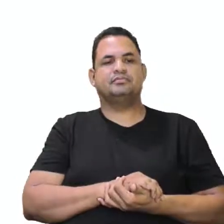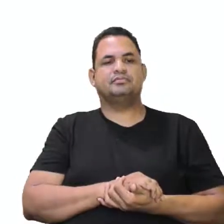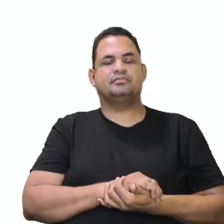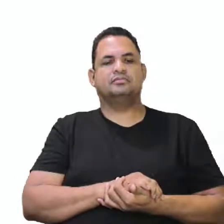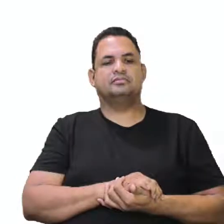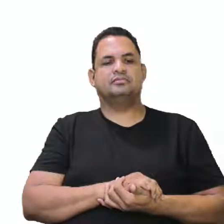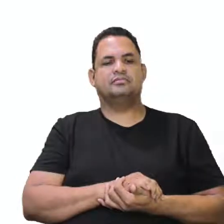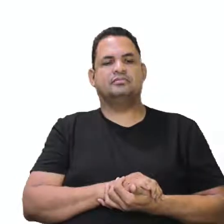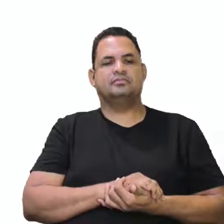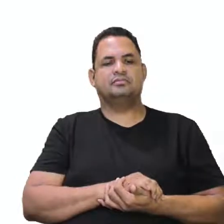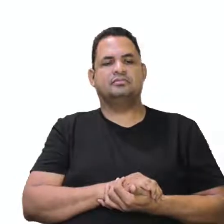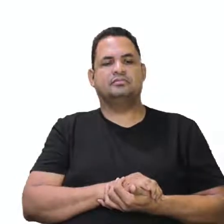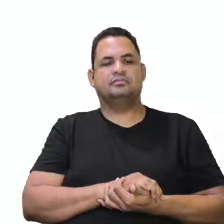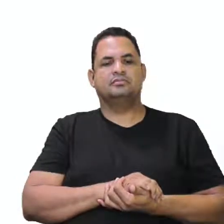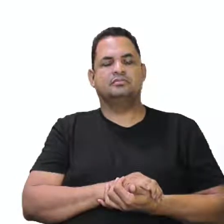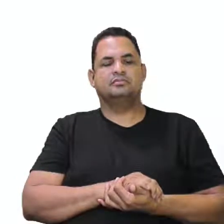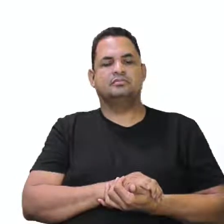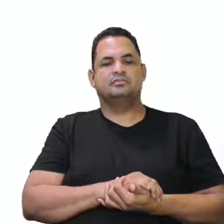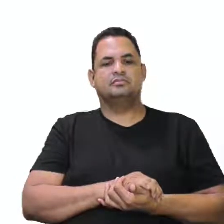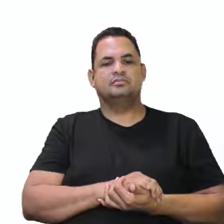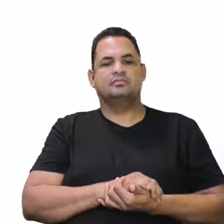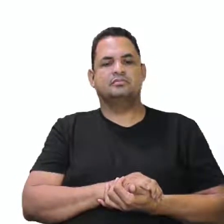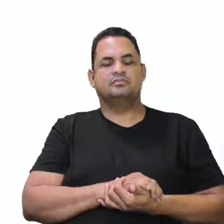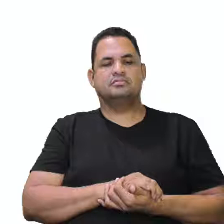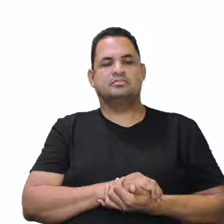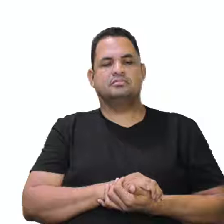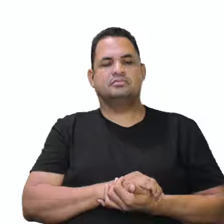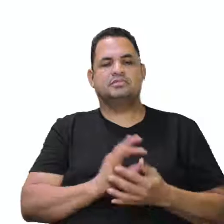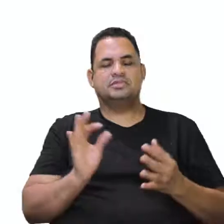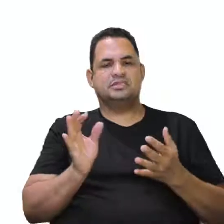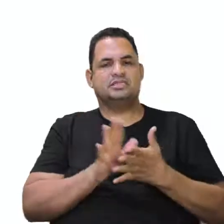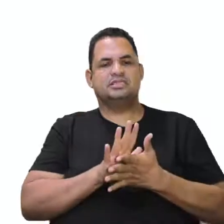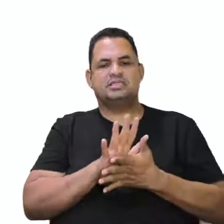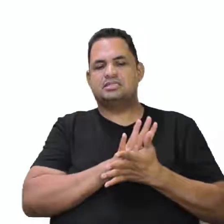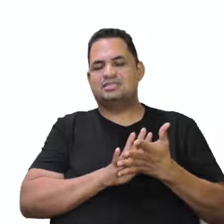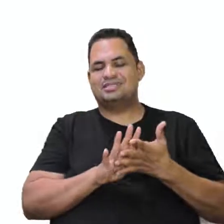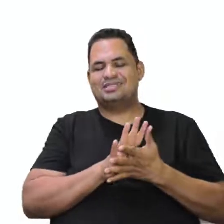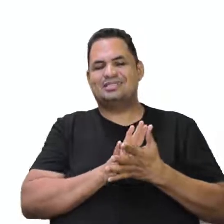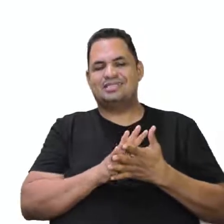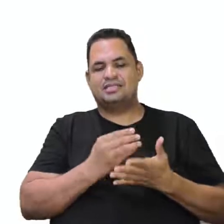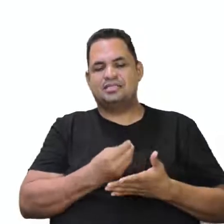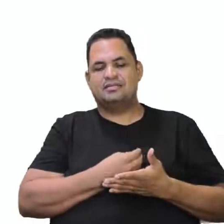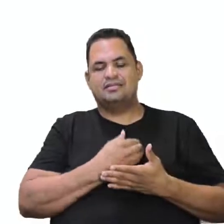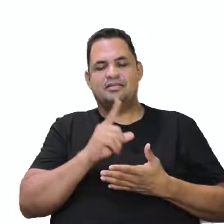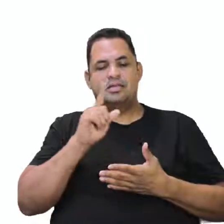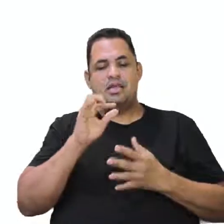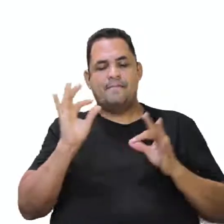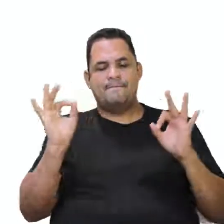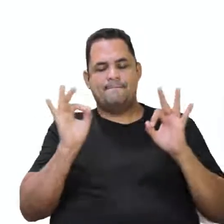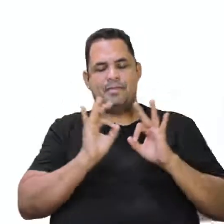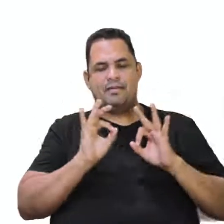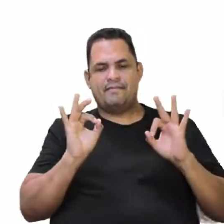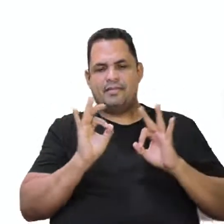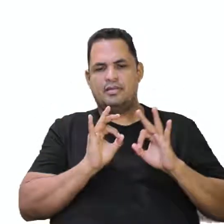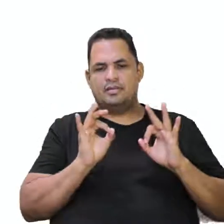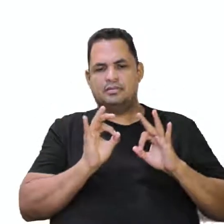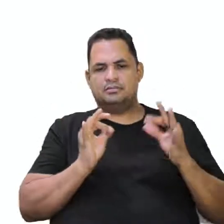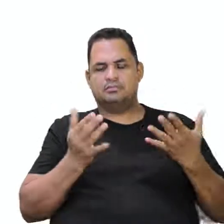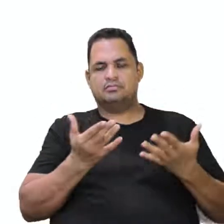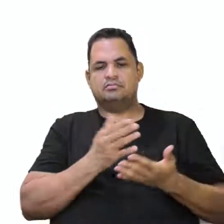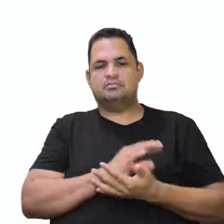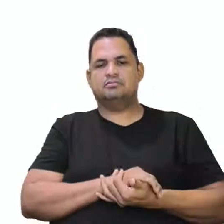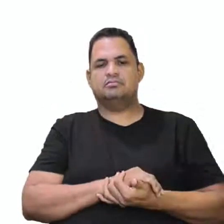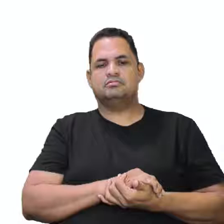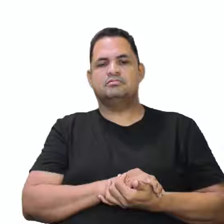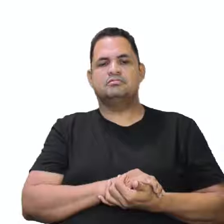is perfect. Nothing in life is perfect. Nada na vida é perfeito, porque no one fala sobre pessoas, então eu nem vou